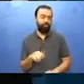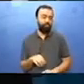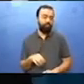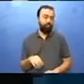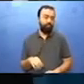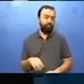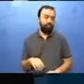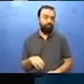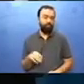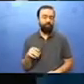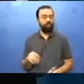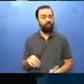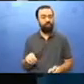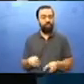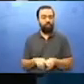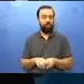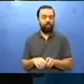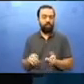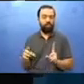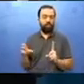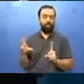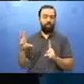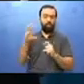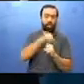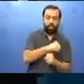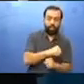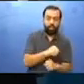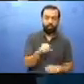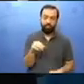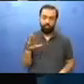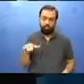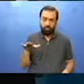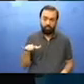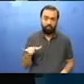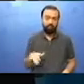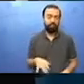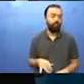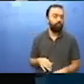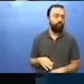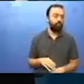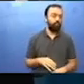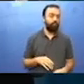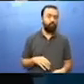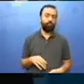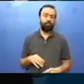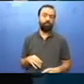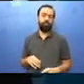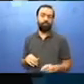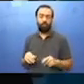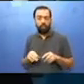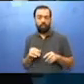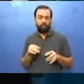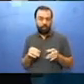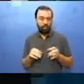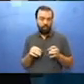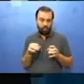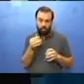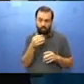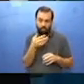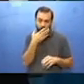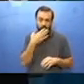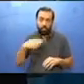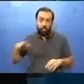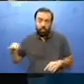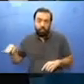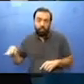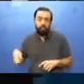há também menos riscos de predadores. Porque enquanto elas são filhotinhos, há muitos animais que podem comer as tartarugas. Então elas nascem geralmente no